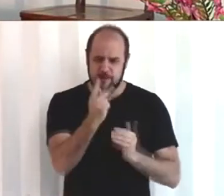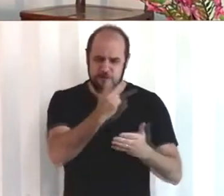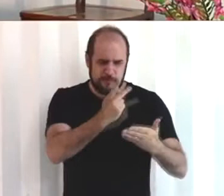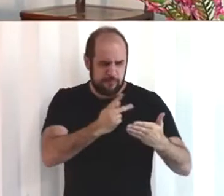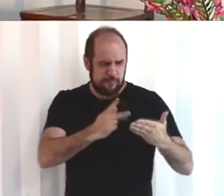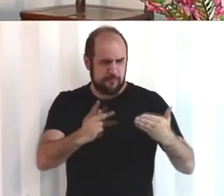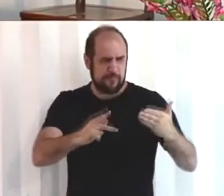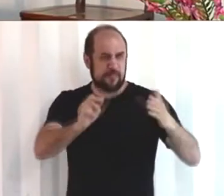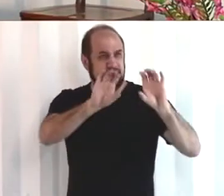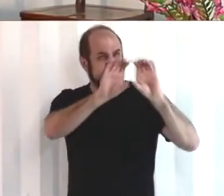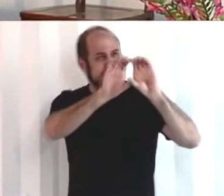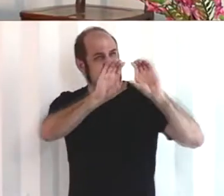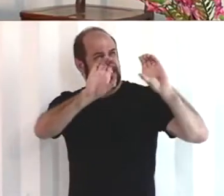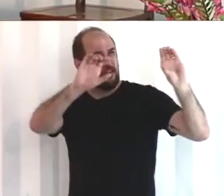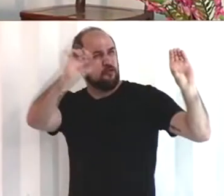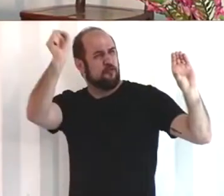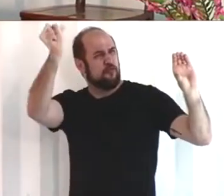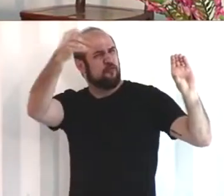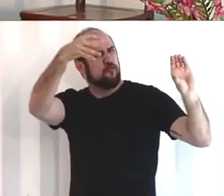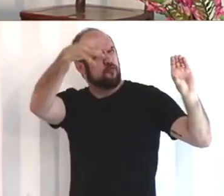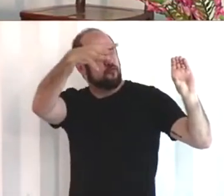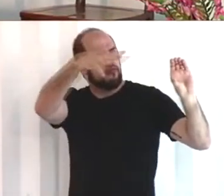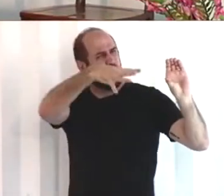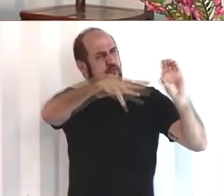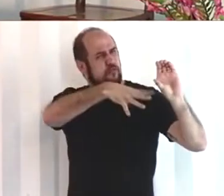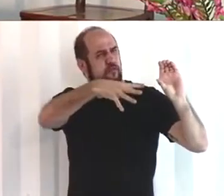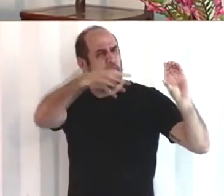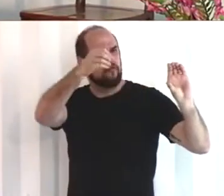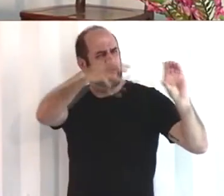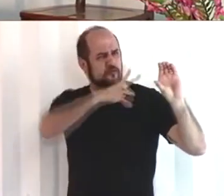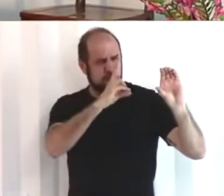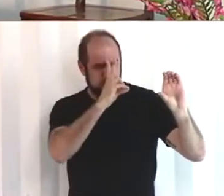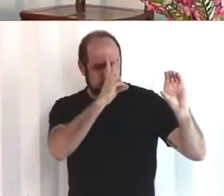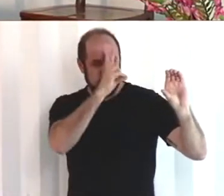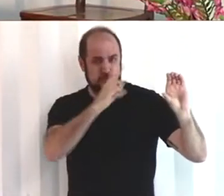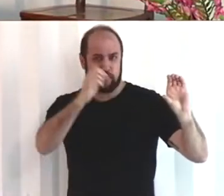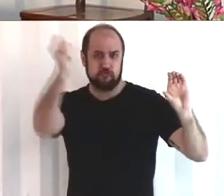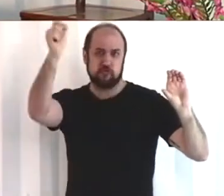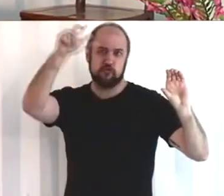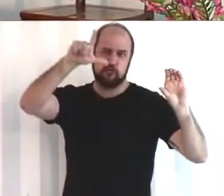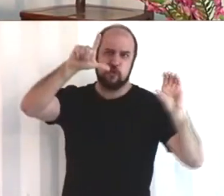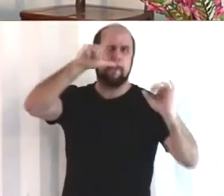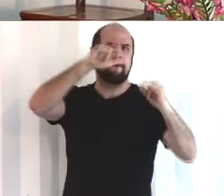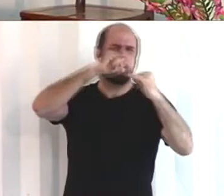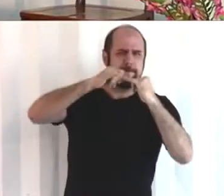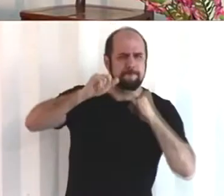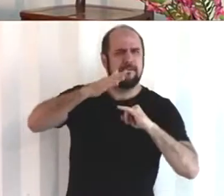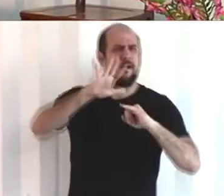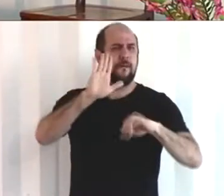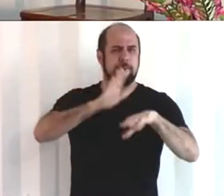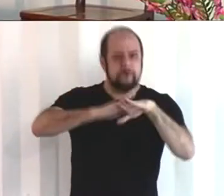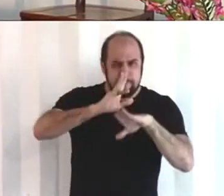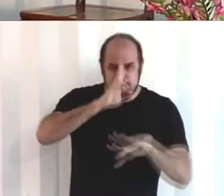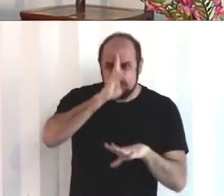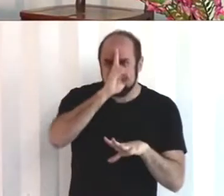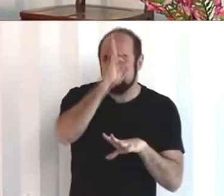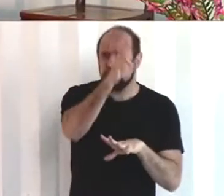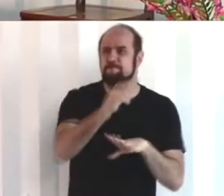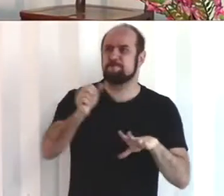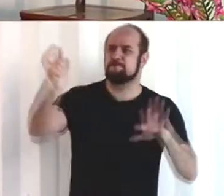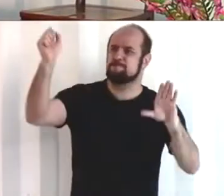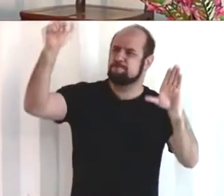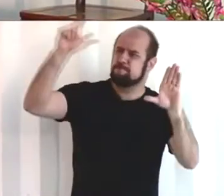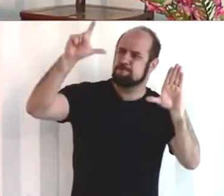luz forte brilhando, como se fosse o sol, mas é mais forte do que o sol. E abaixo desse céu